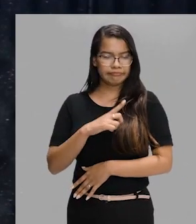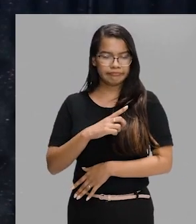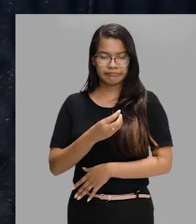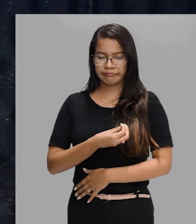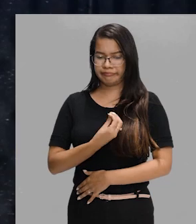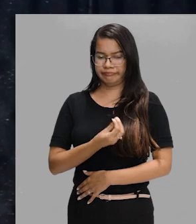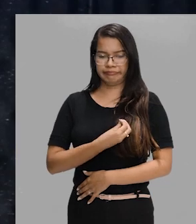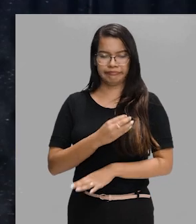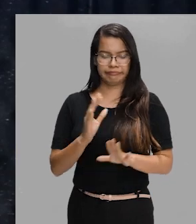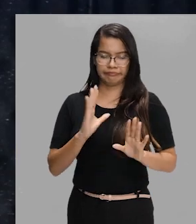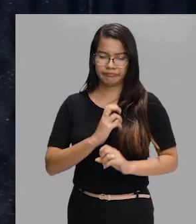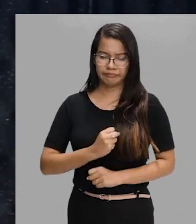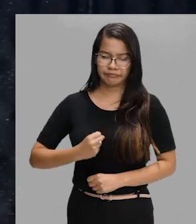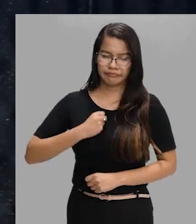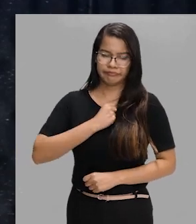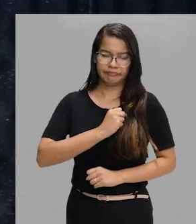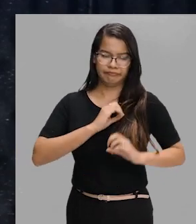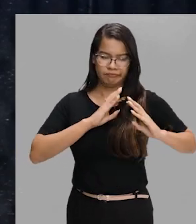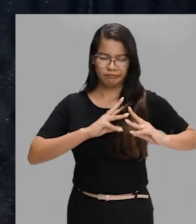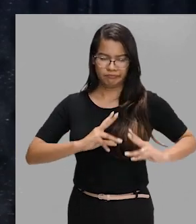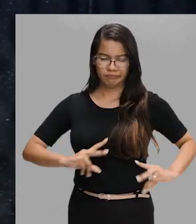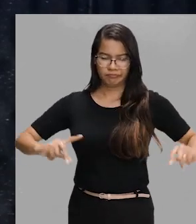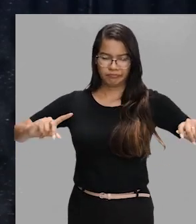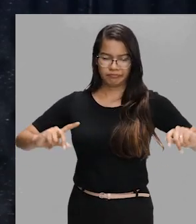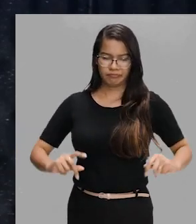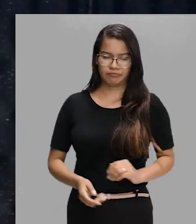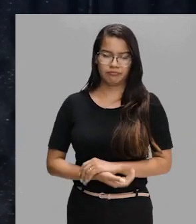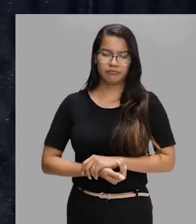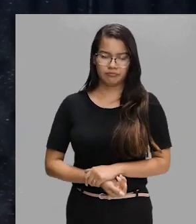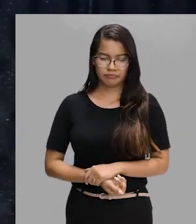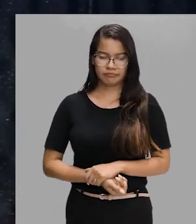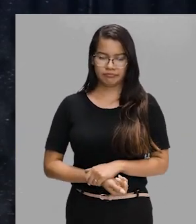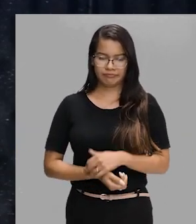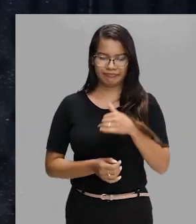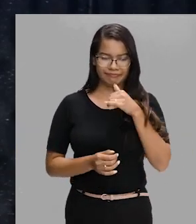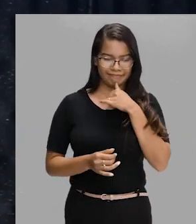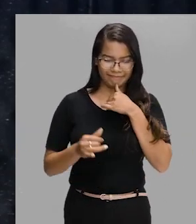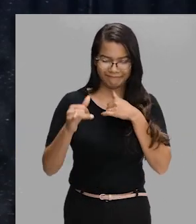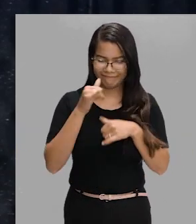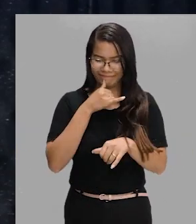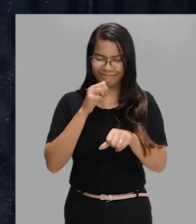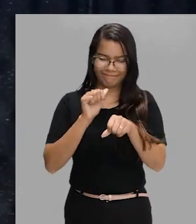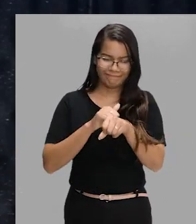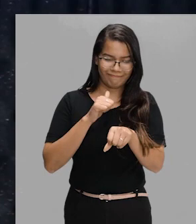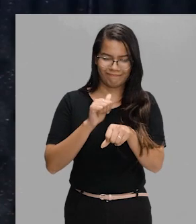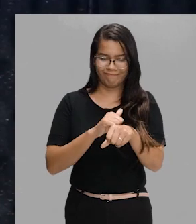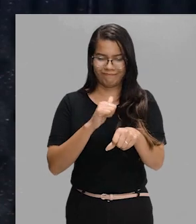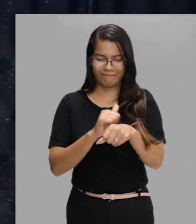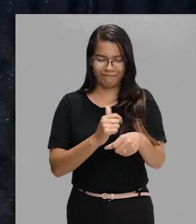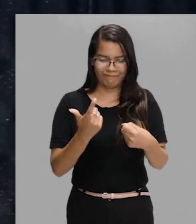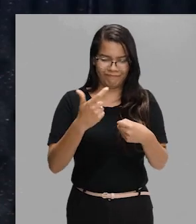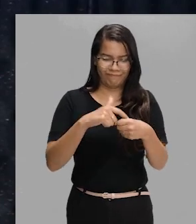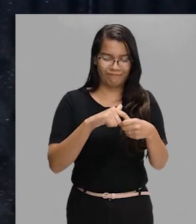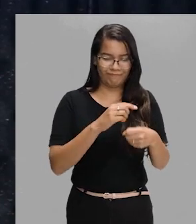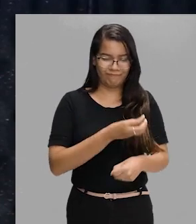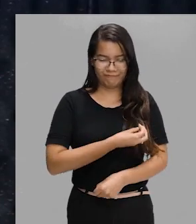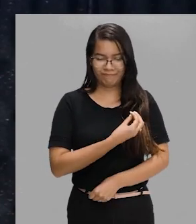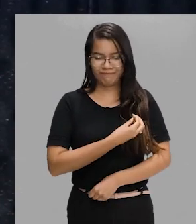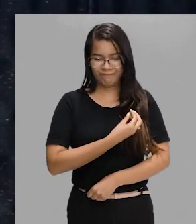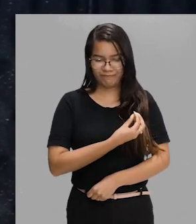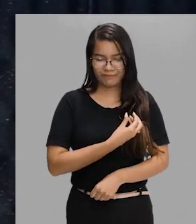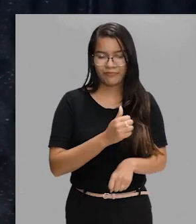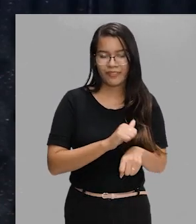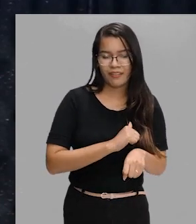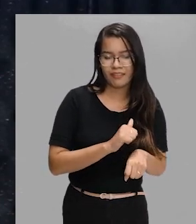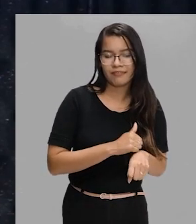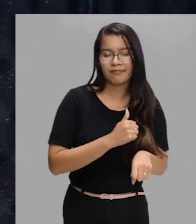peito enchia, morreu na minha triste mocidade. Misérrimo, voltei meus pobres dias, a sina douda de um